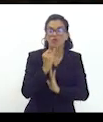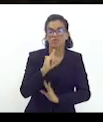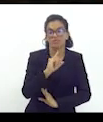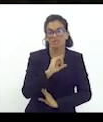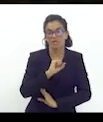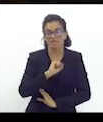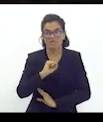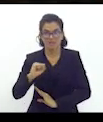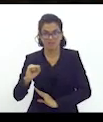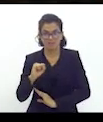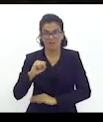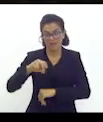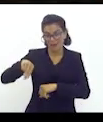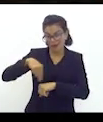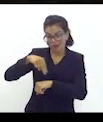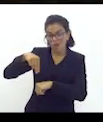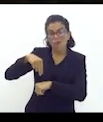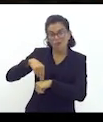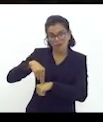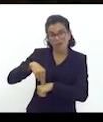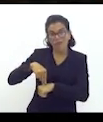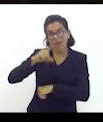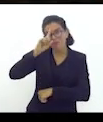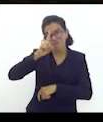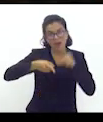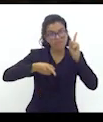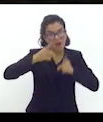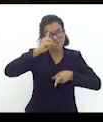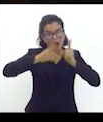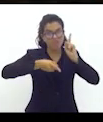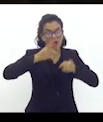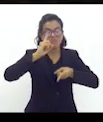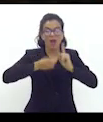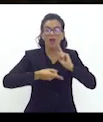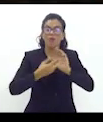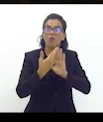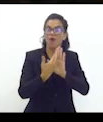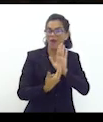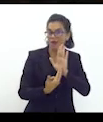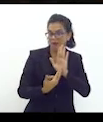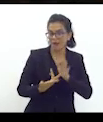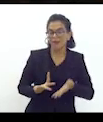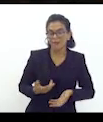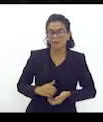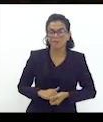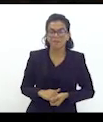aí a União quer ditar a regra do jogo.